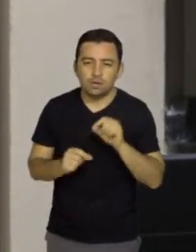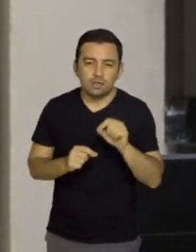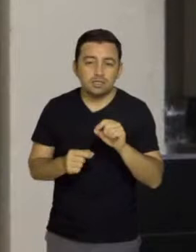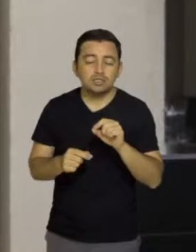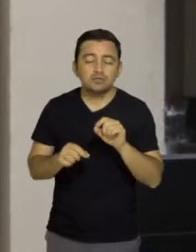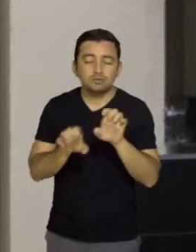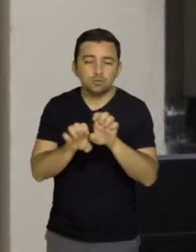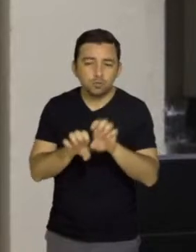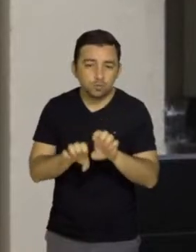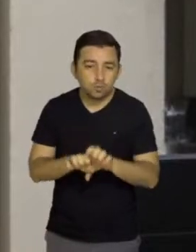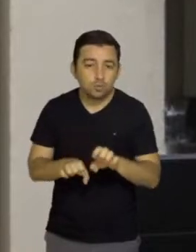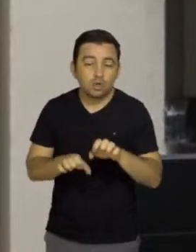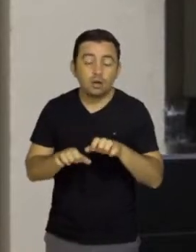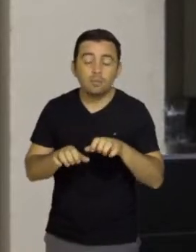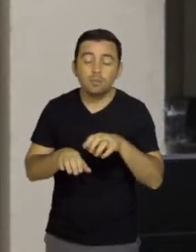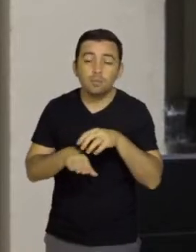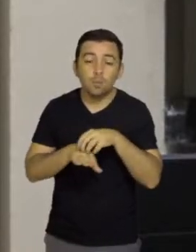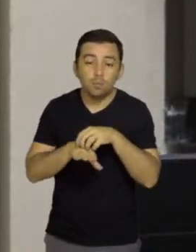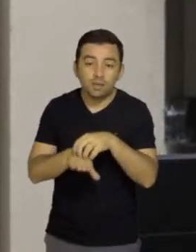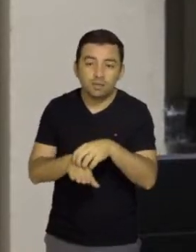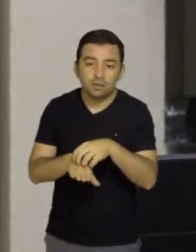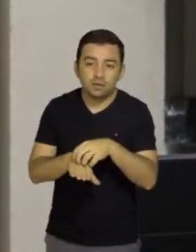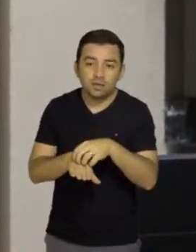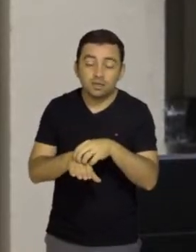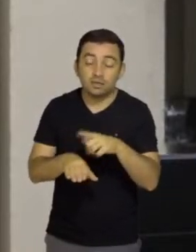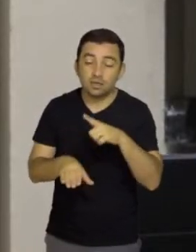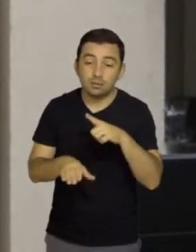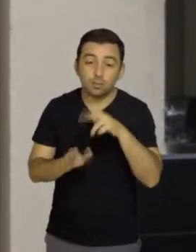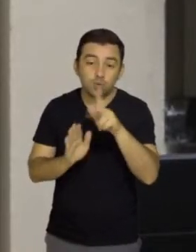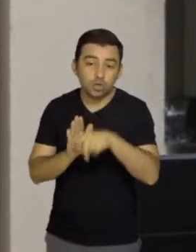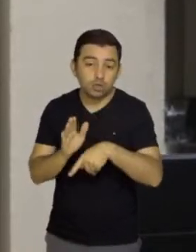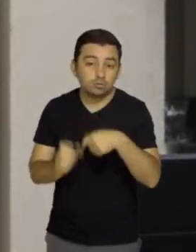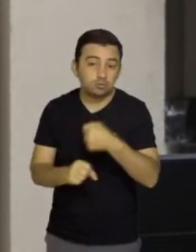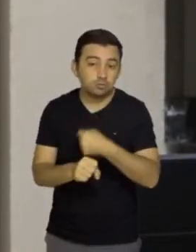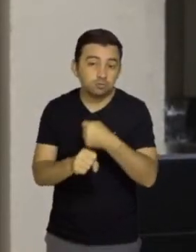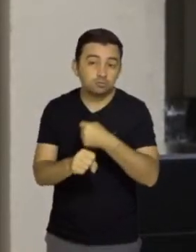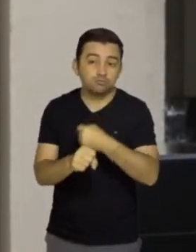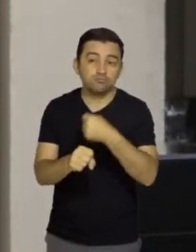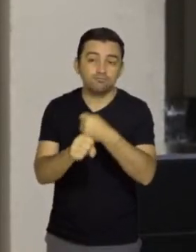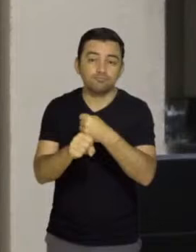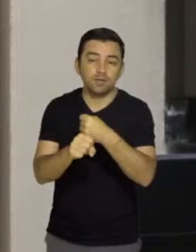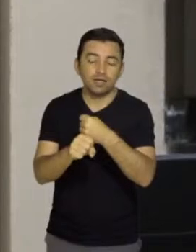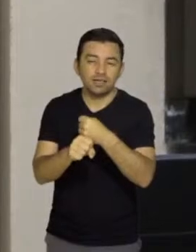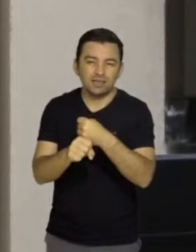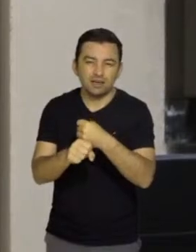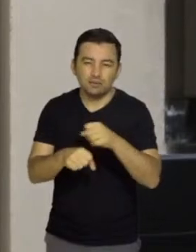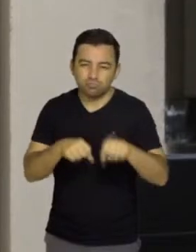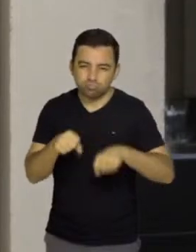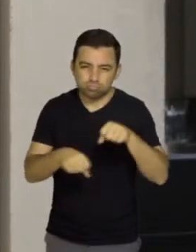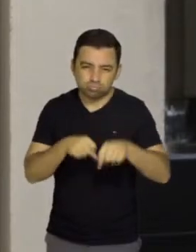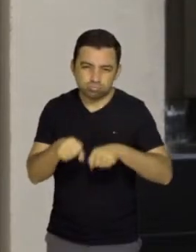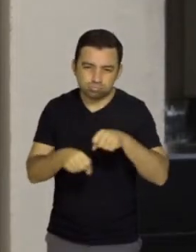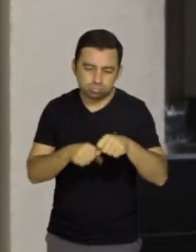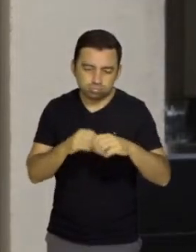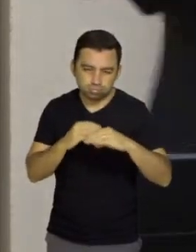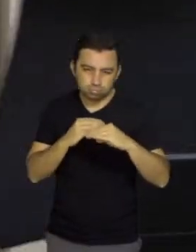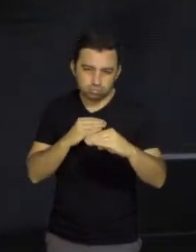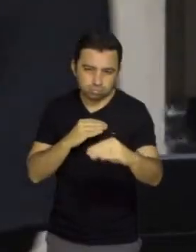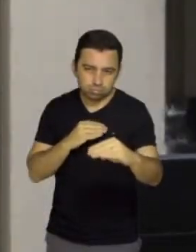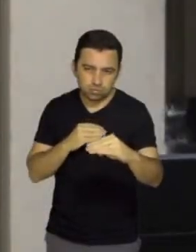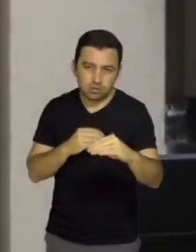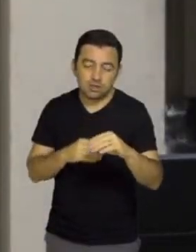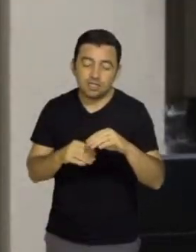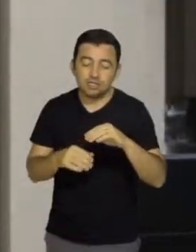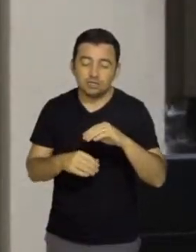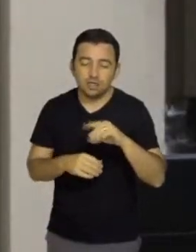Mobilidade informações acerca da existência de um projeto para a construção de uma ciclofaixa na rodovia CC100, no município de